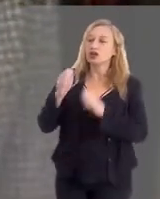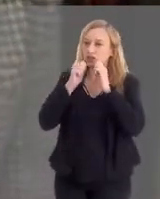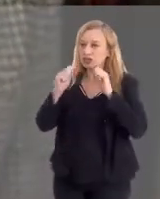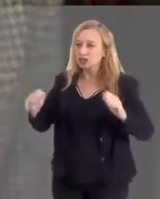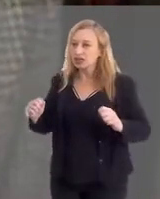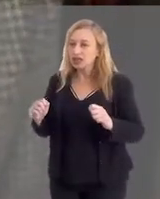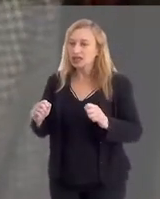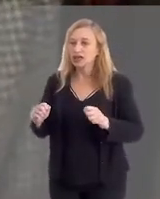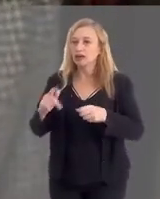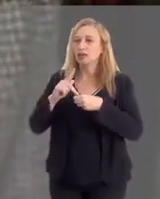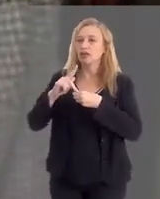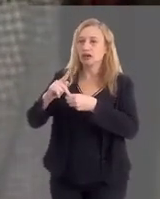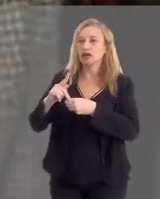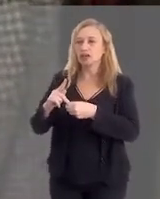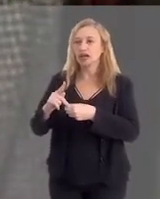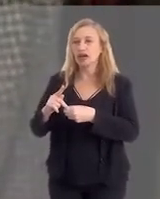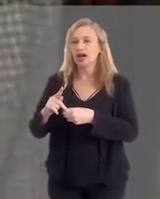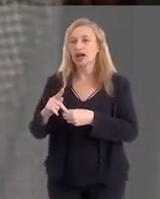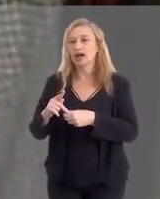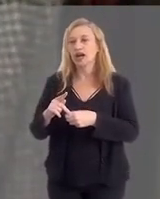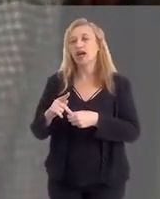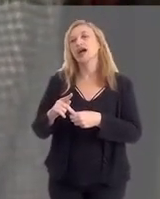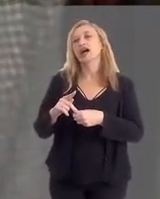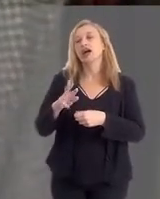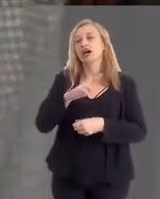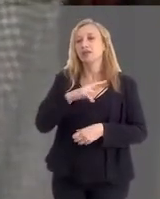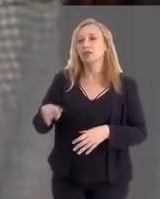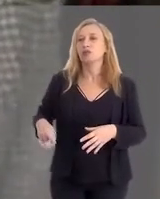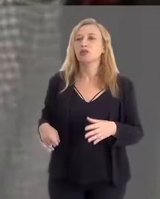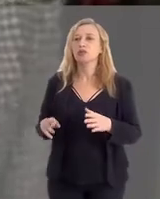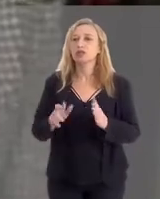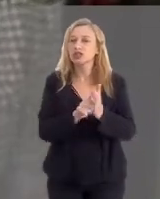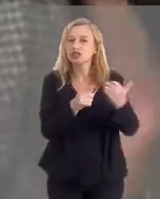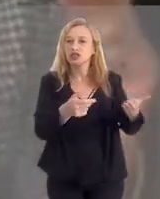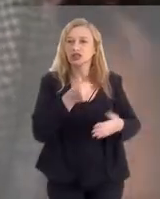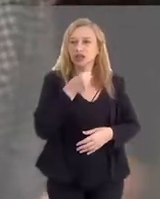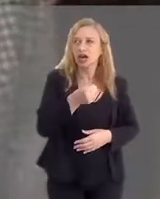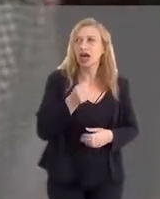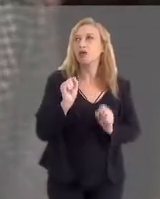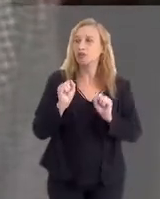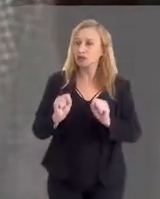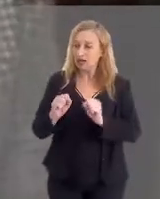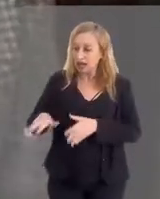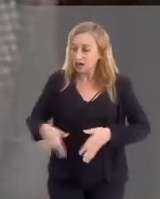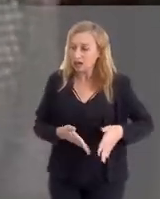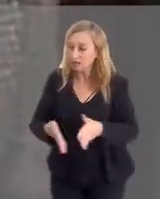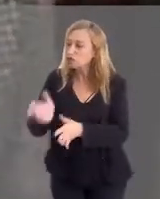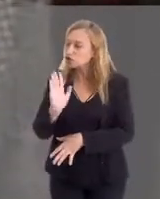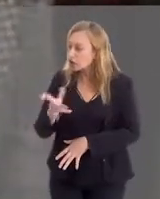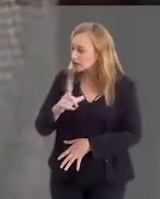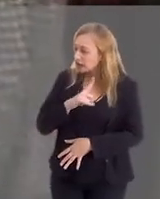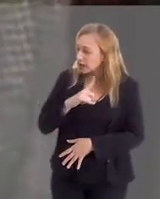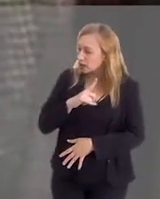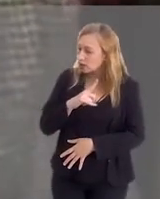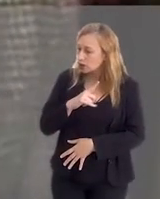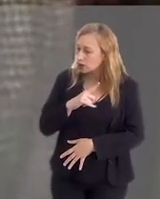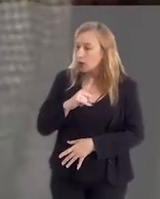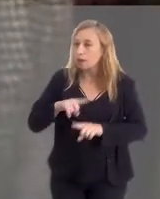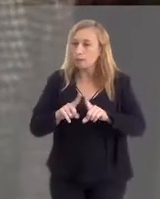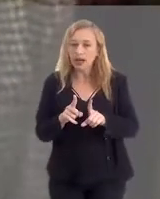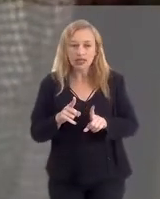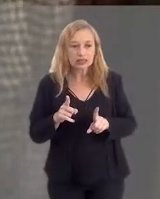estava na assessoria da Procuradoria-Geral da República, assessoria de imprensa, e ali eu decido, tipo, podia ter um caminho ali,